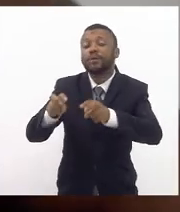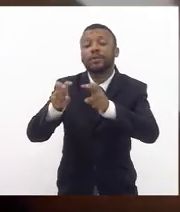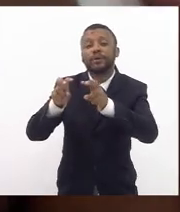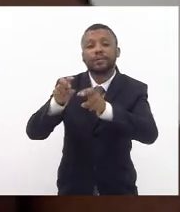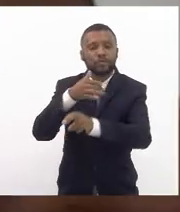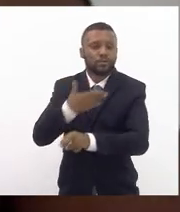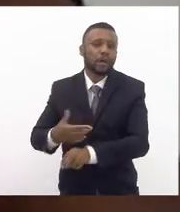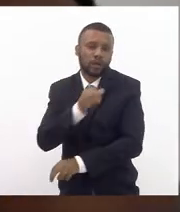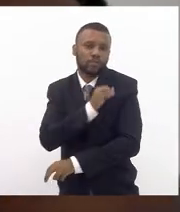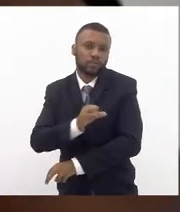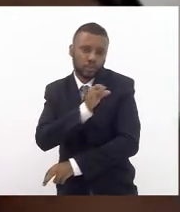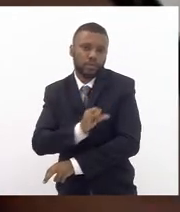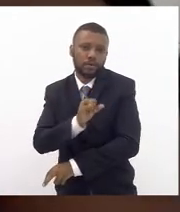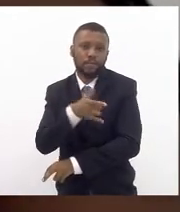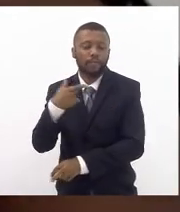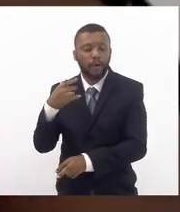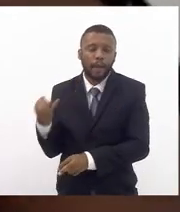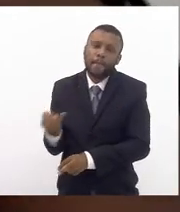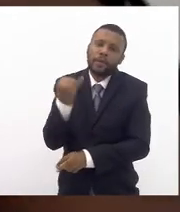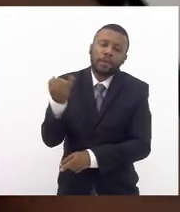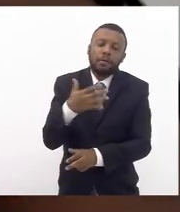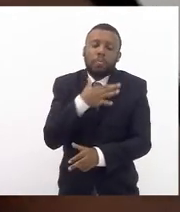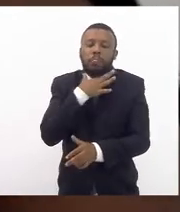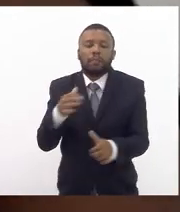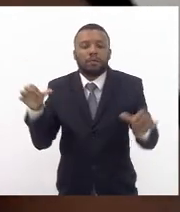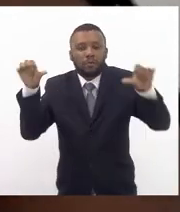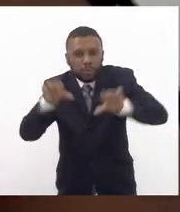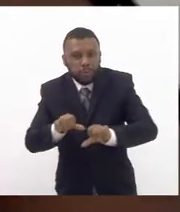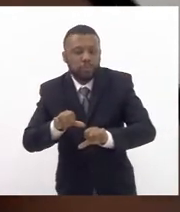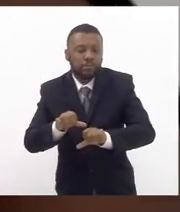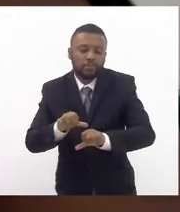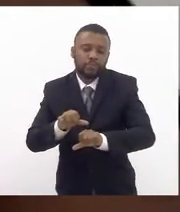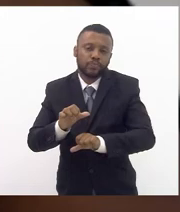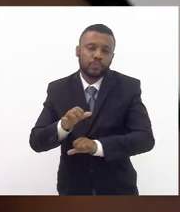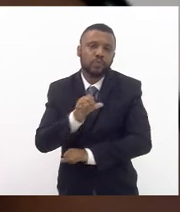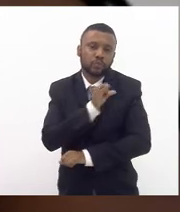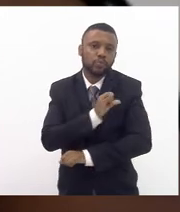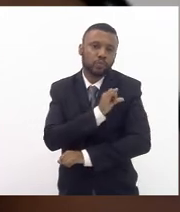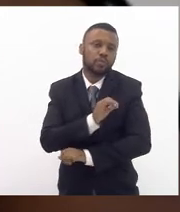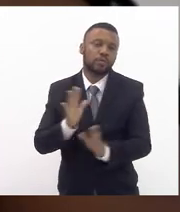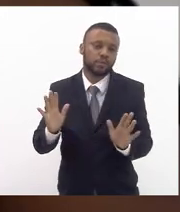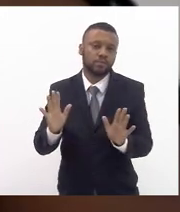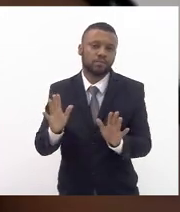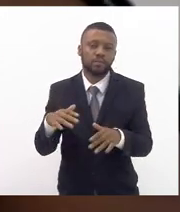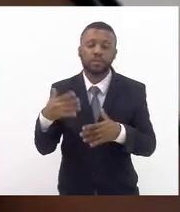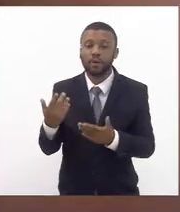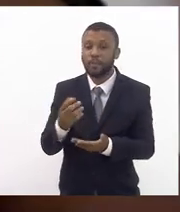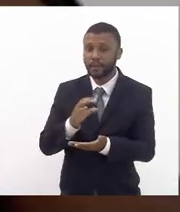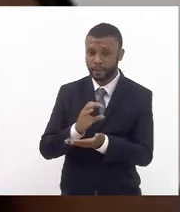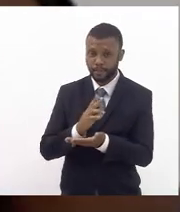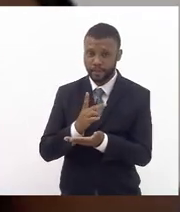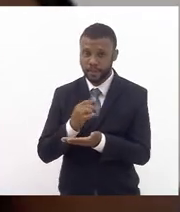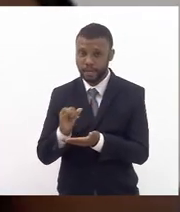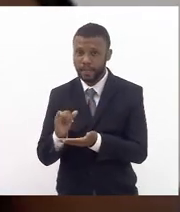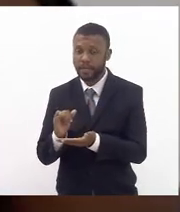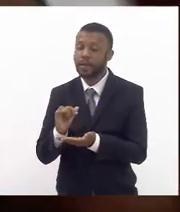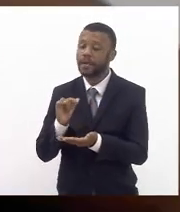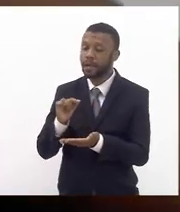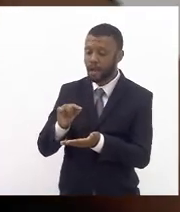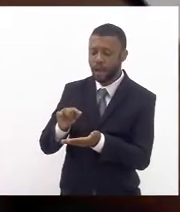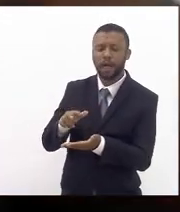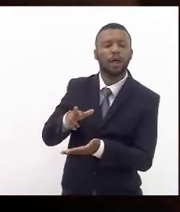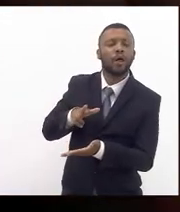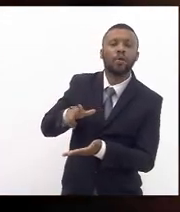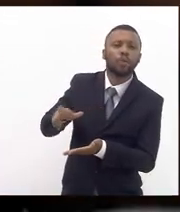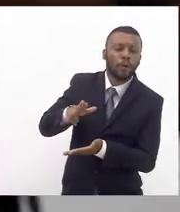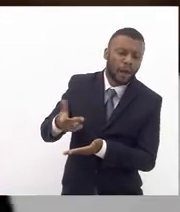foi determinante para o colapso fiscal do nosso Estado. Então, uma CPI, ela não é, por mais que possam